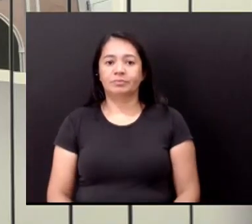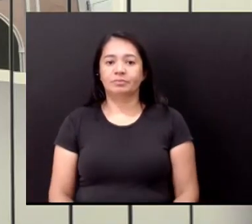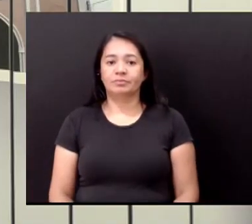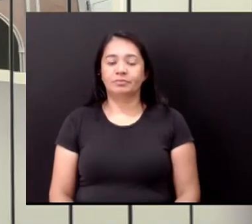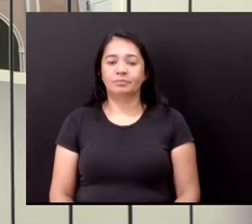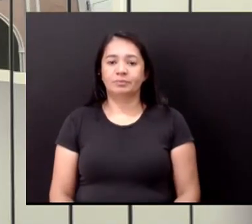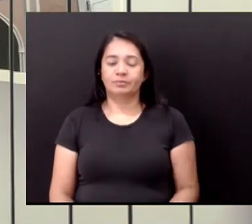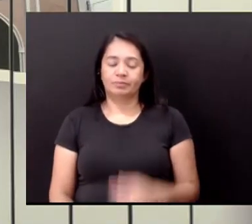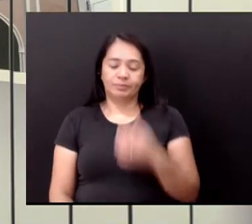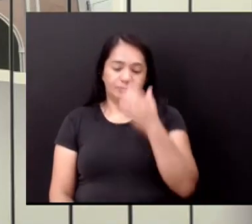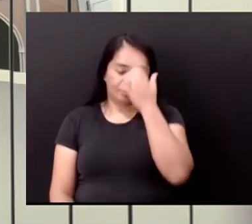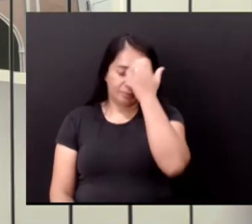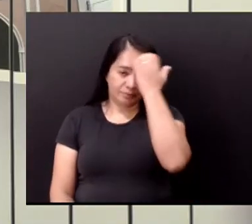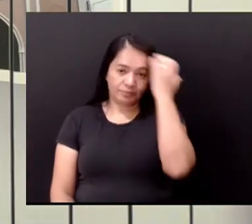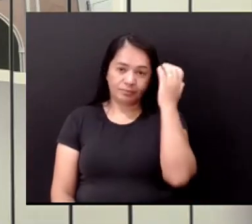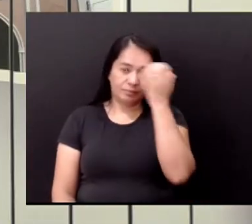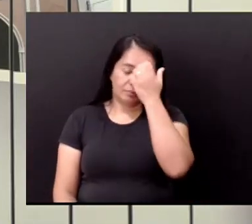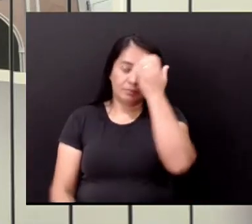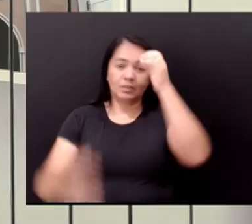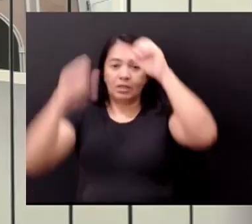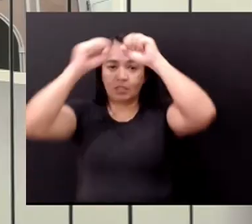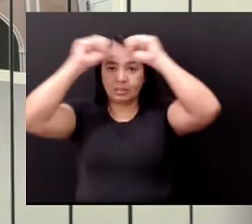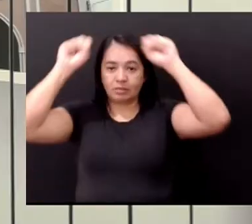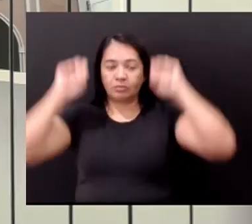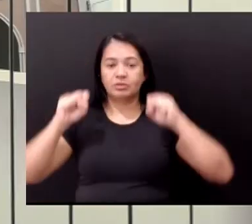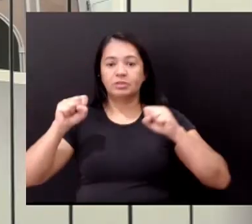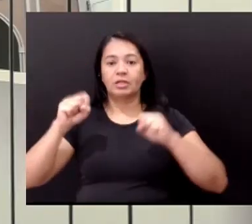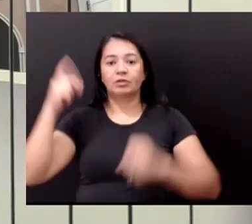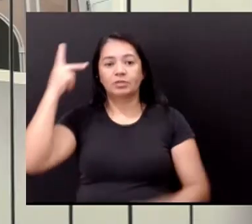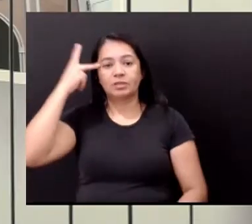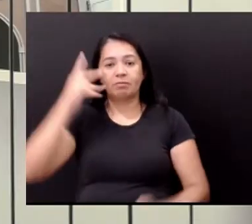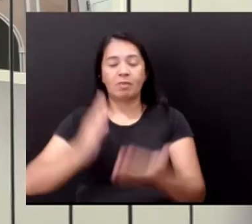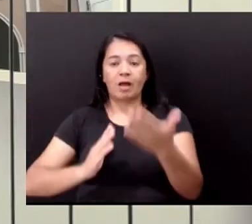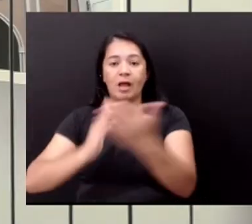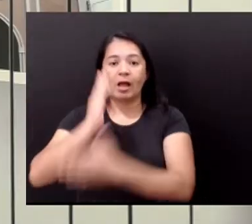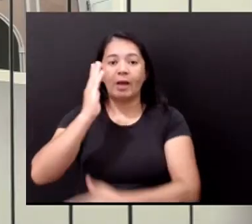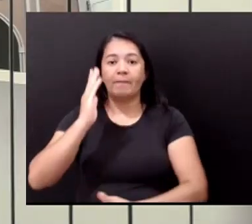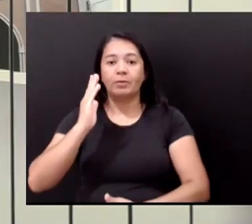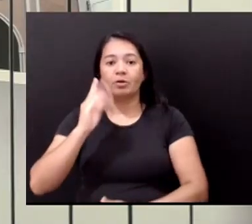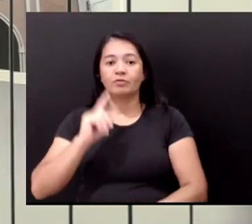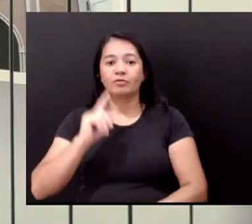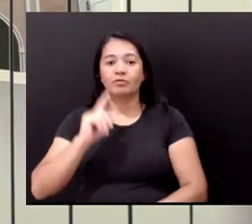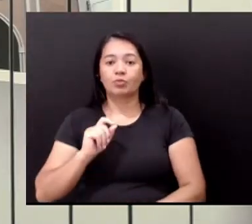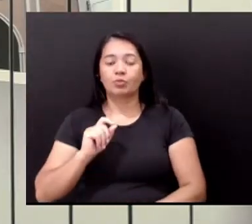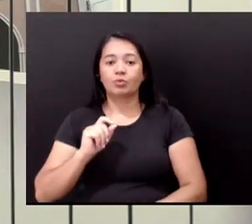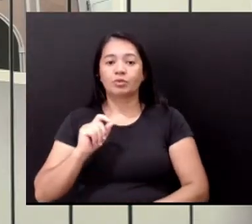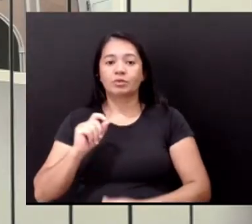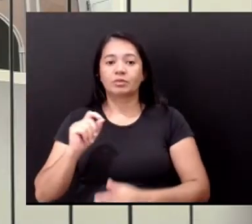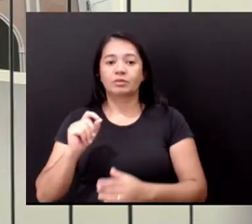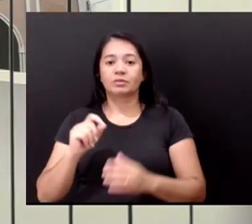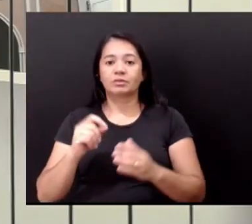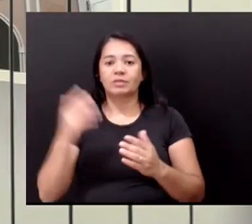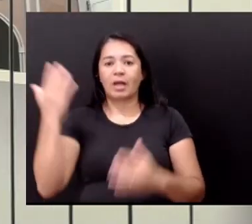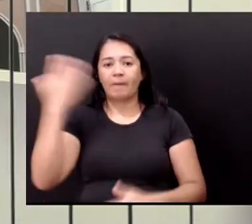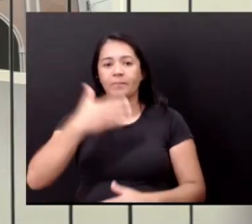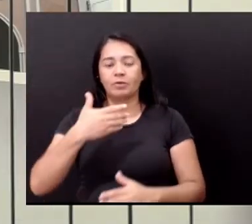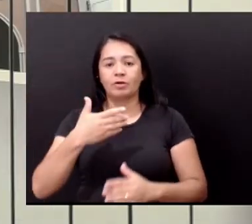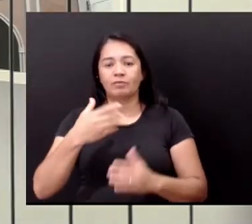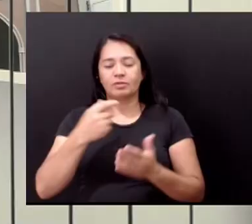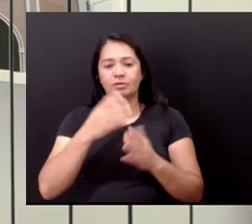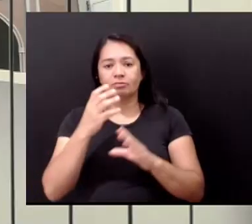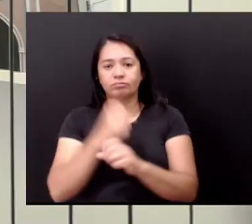Tribunal de Contas do Estado aprova em primeira instância a prestação de contas de 2022 da Câmara de